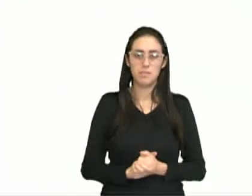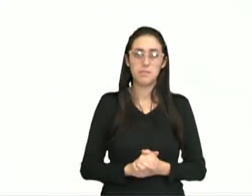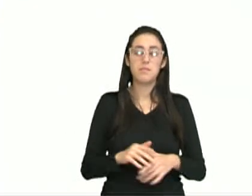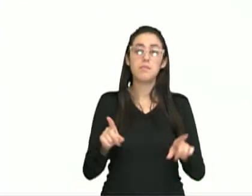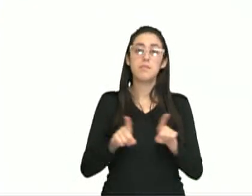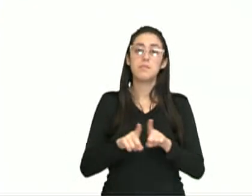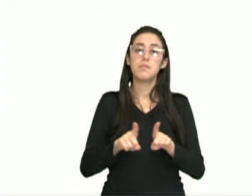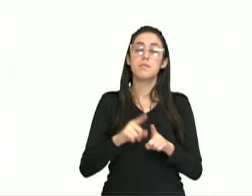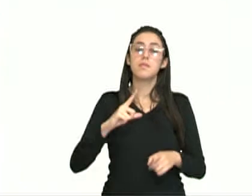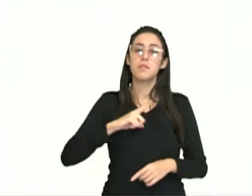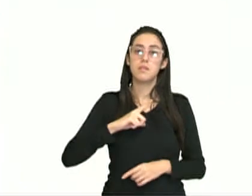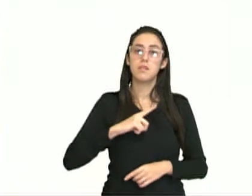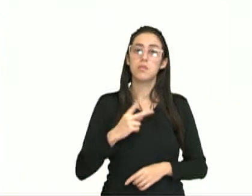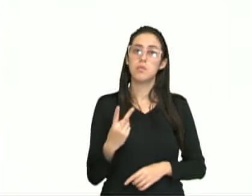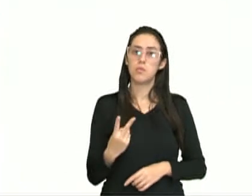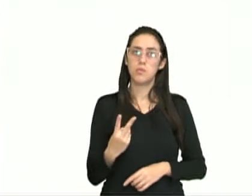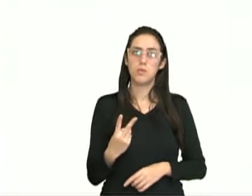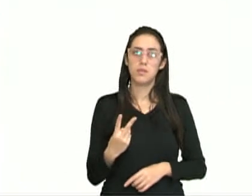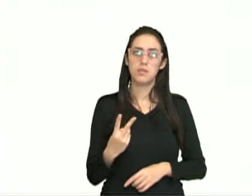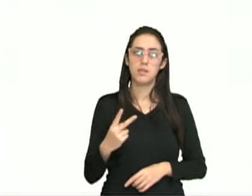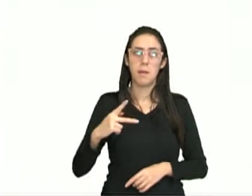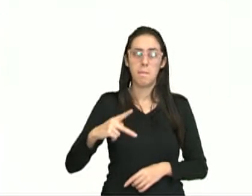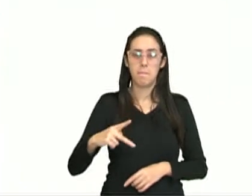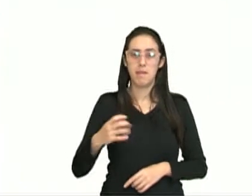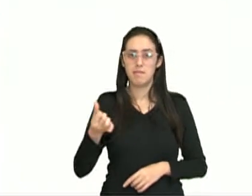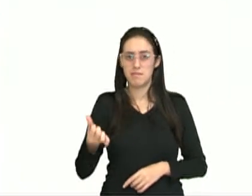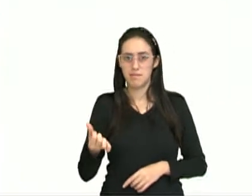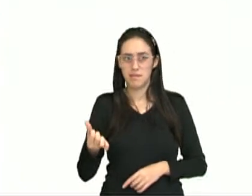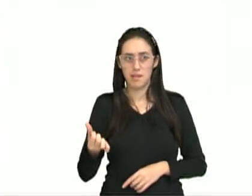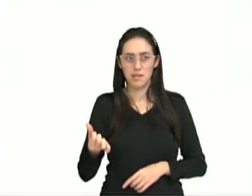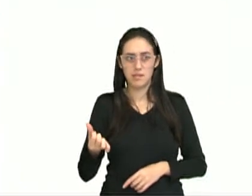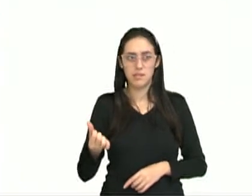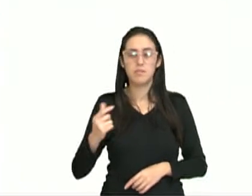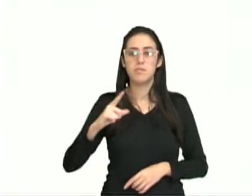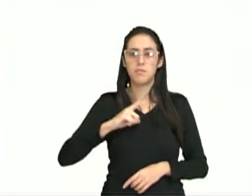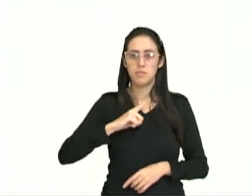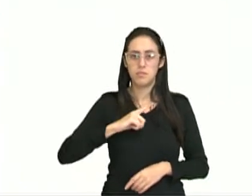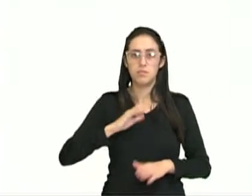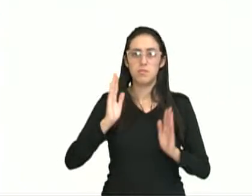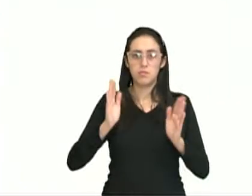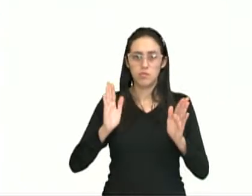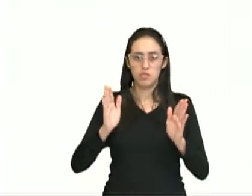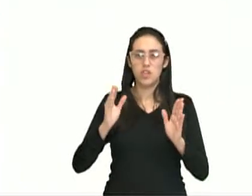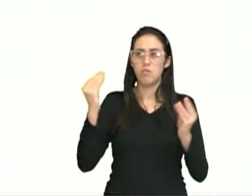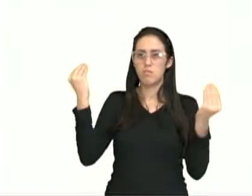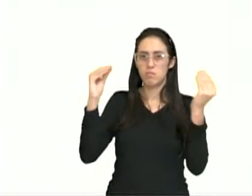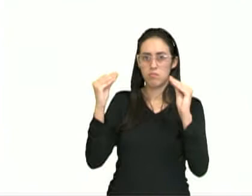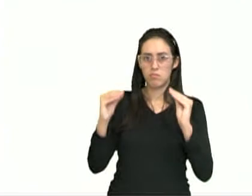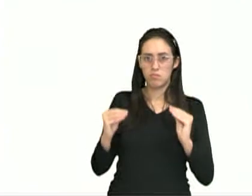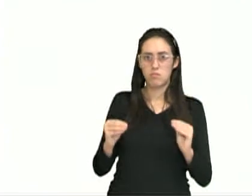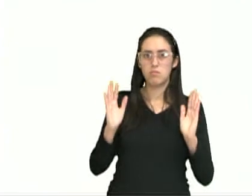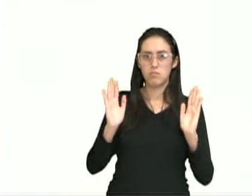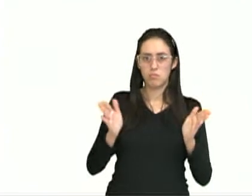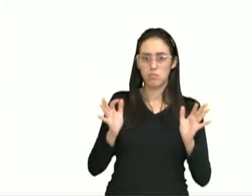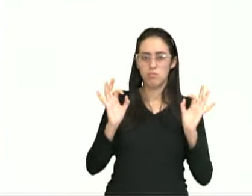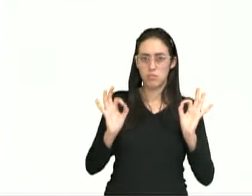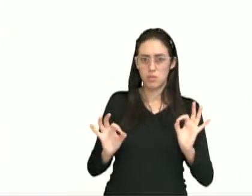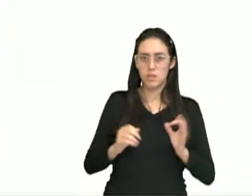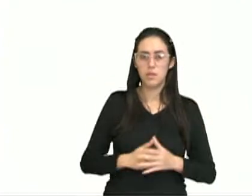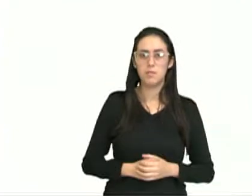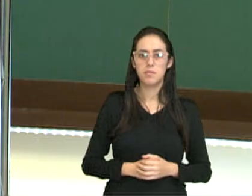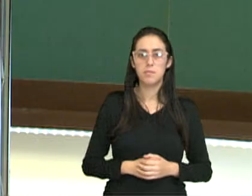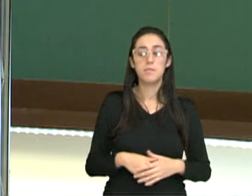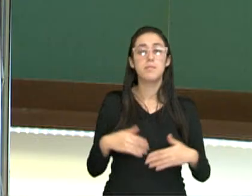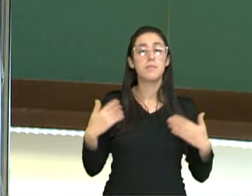vai 2p6, certo? Preenchemos tudo que poderia no subnível S,